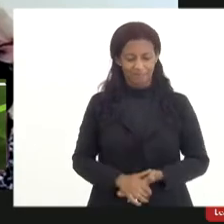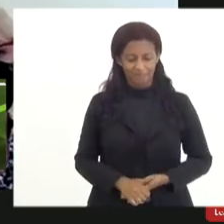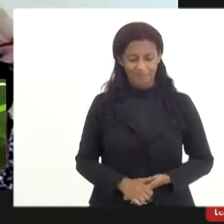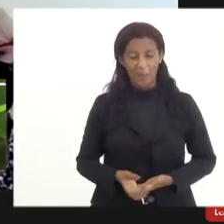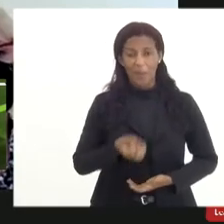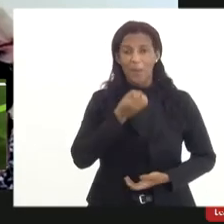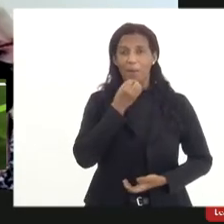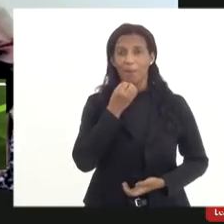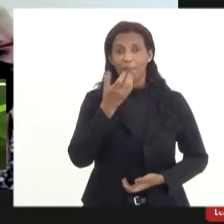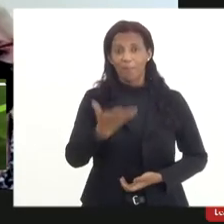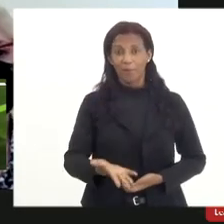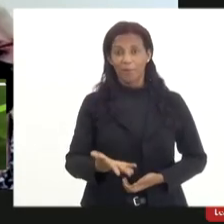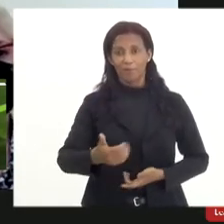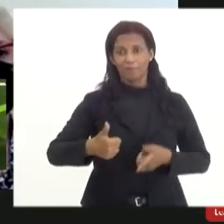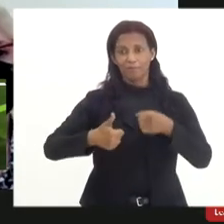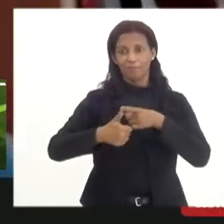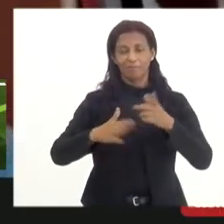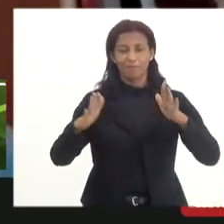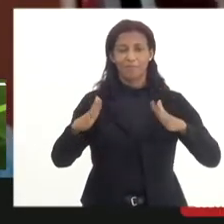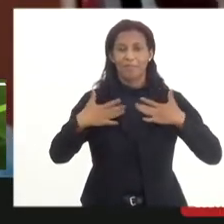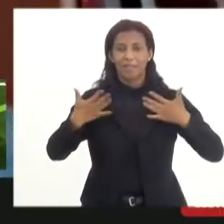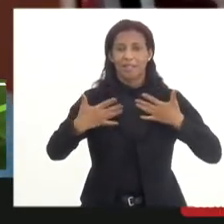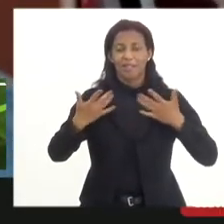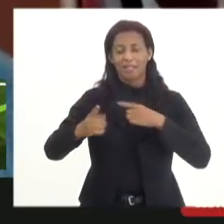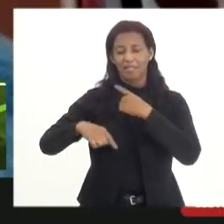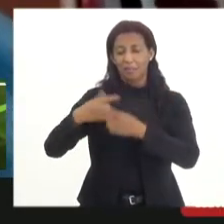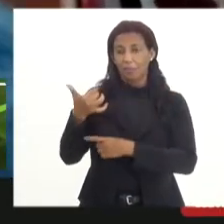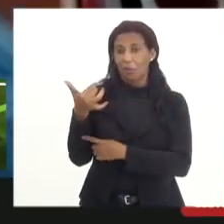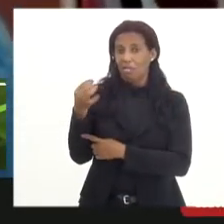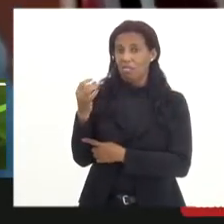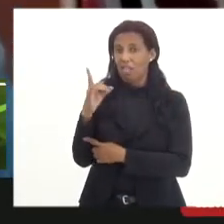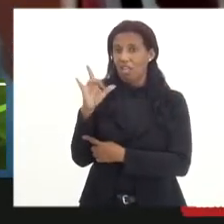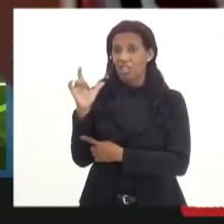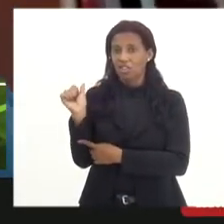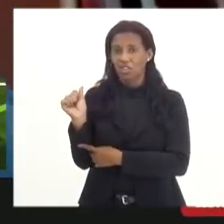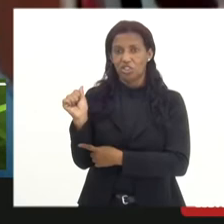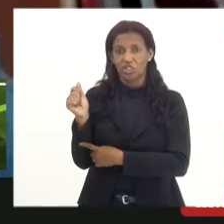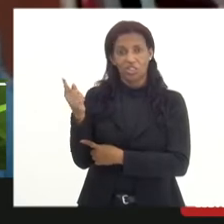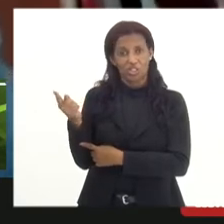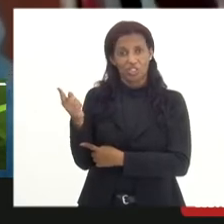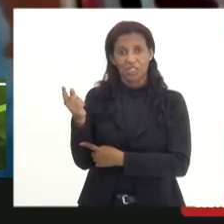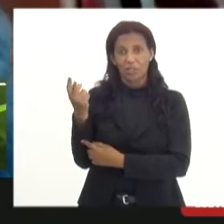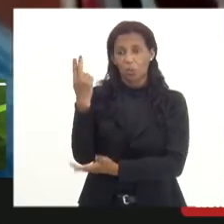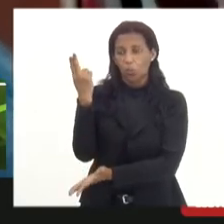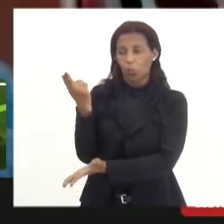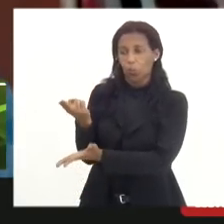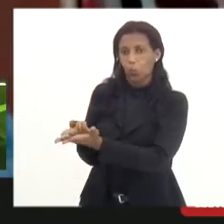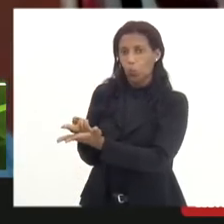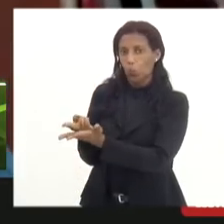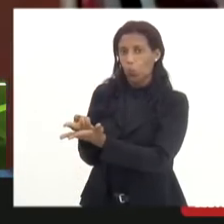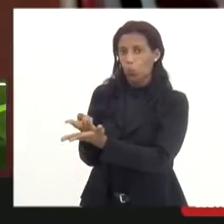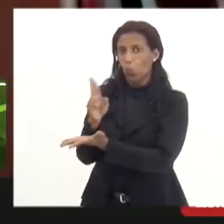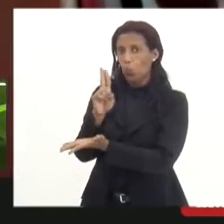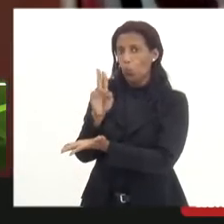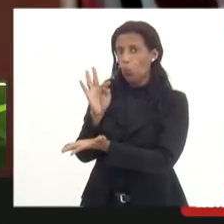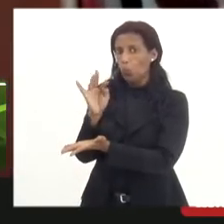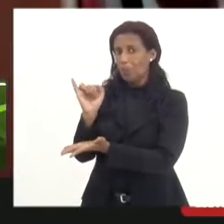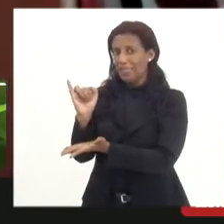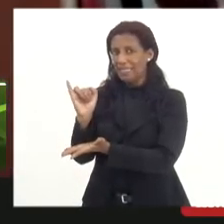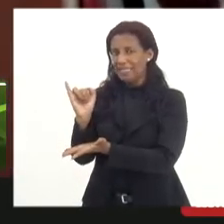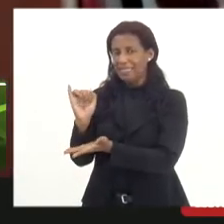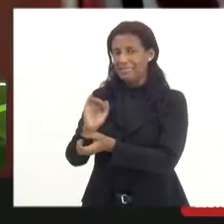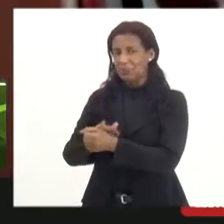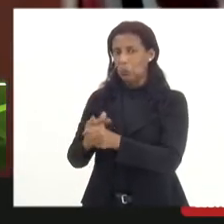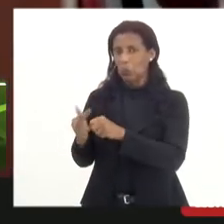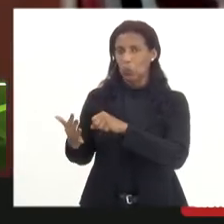lugar, a alegria de estar aqui vivo, né, depois de passar 10 dias aí na UTI da Universidade Federal do Rio de Janeiro, do Hospital Universitário com Covid,